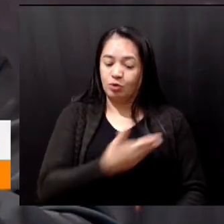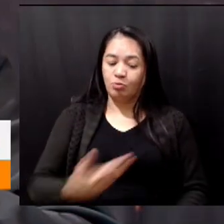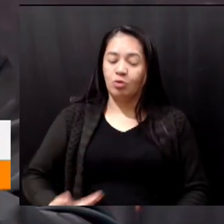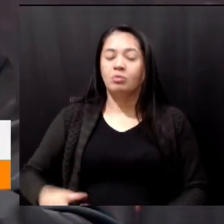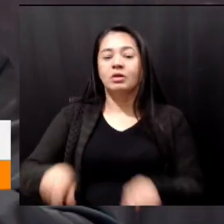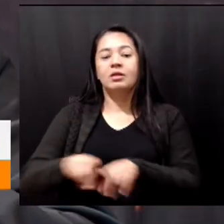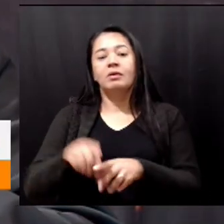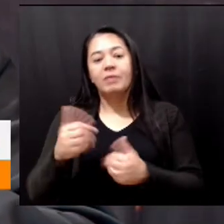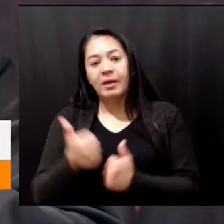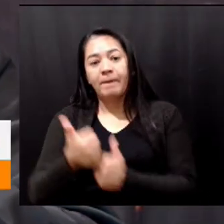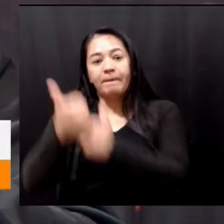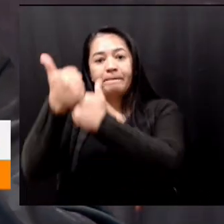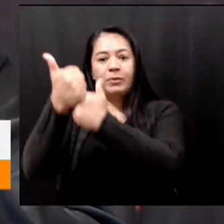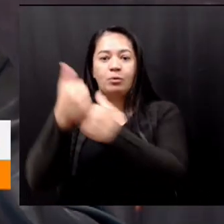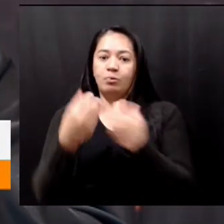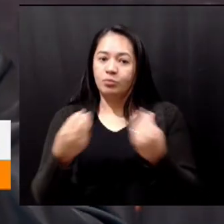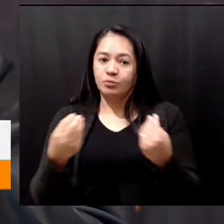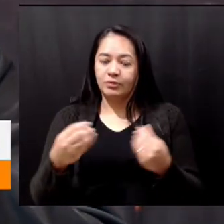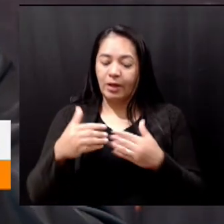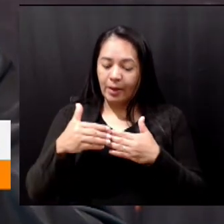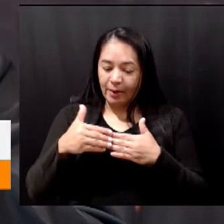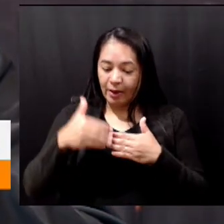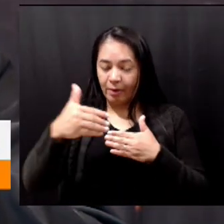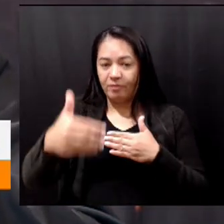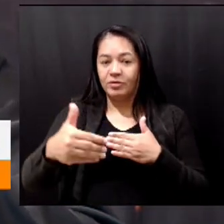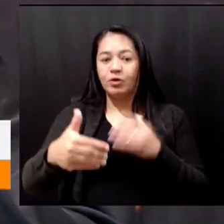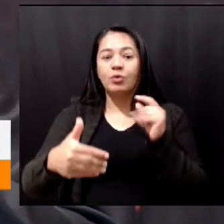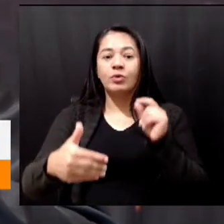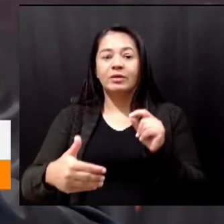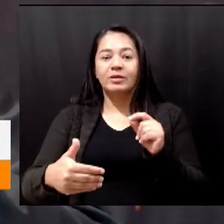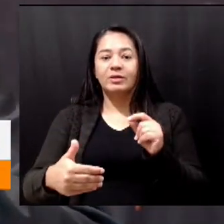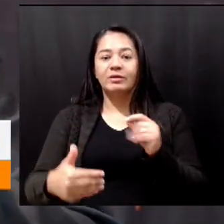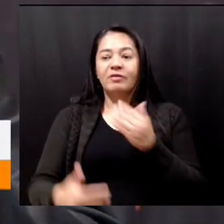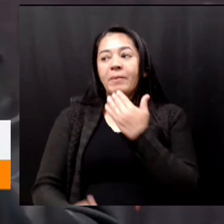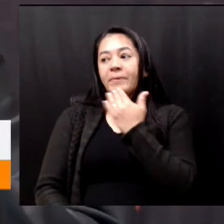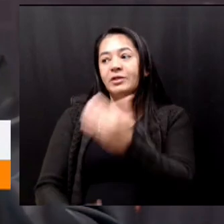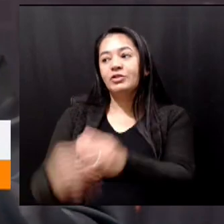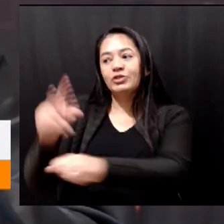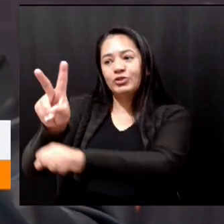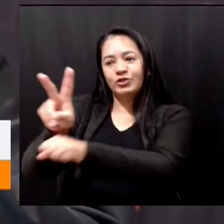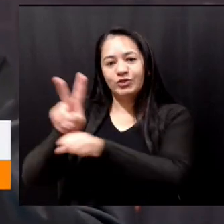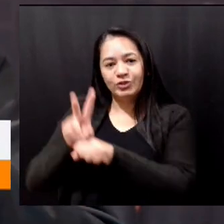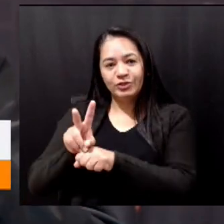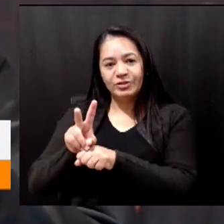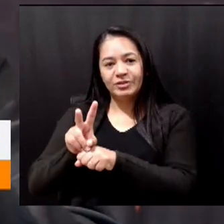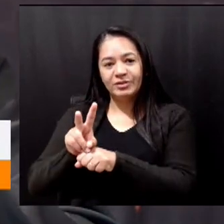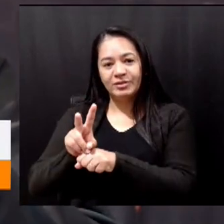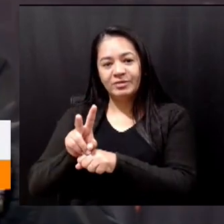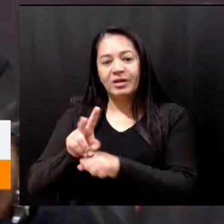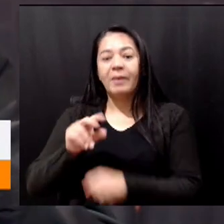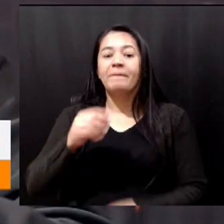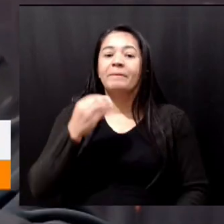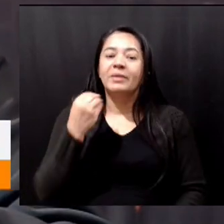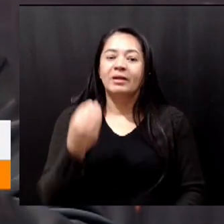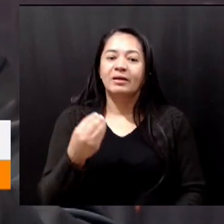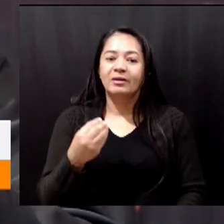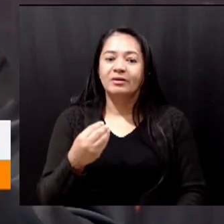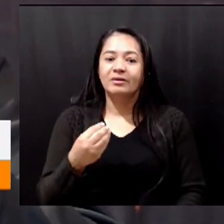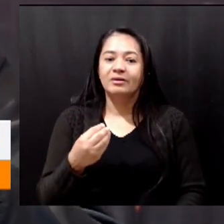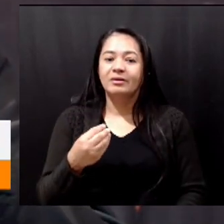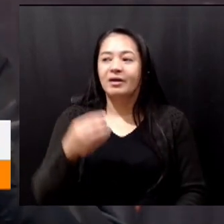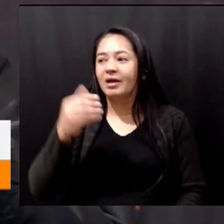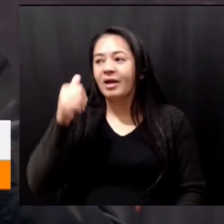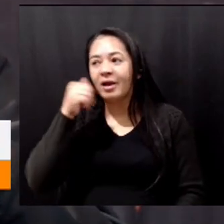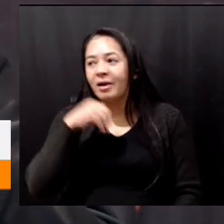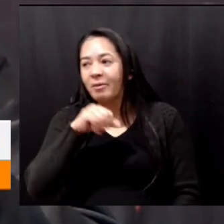é uma fase que muitas vezes ele vai pedir grana. Aí ele pede grana para quem? Pai, tio, né? O dinheiro da poupança ele gasta ali e